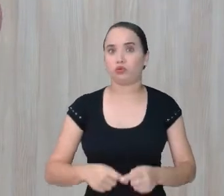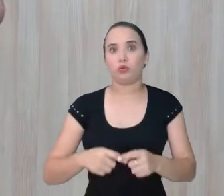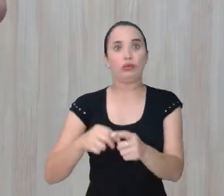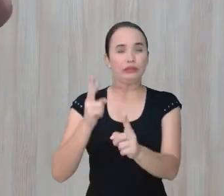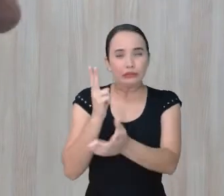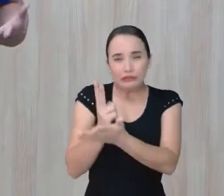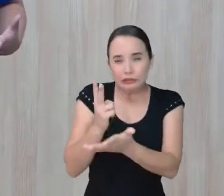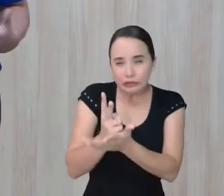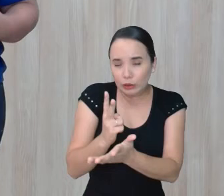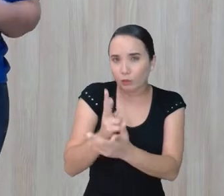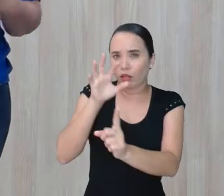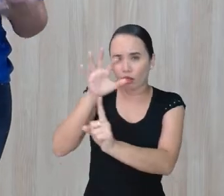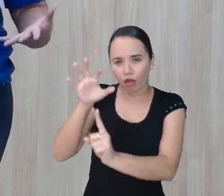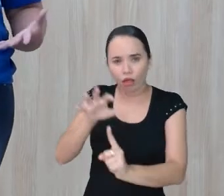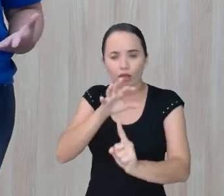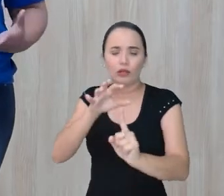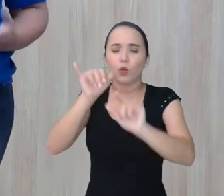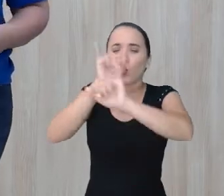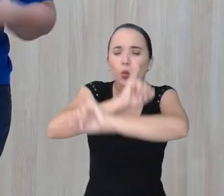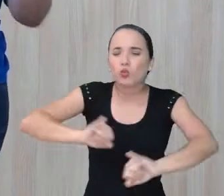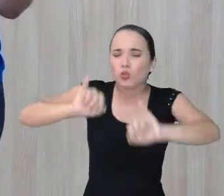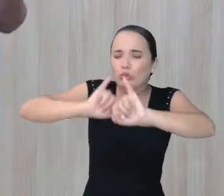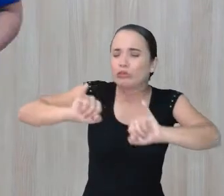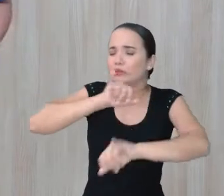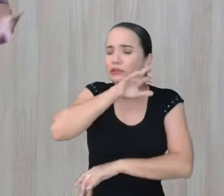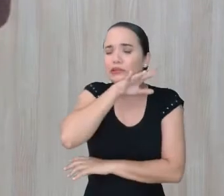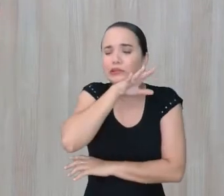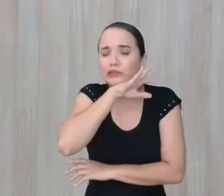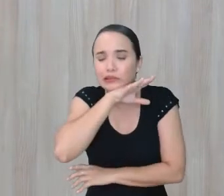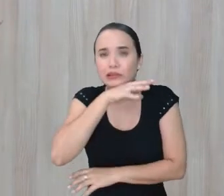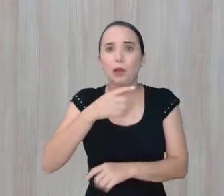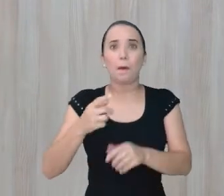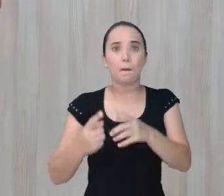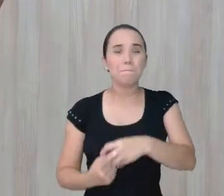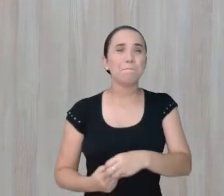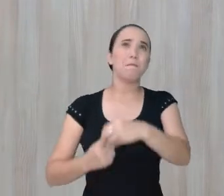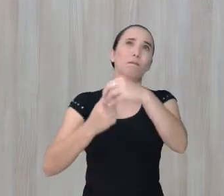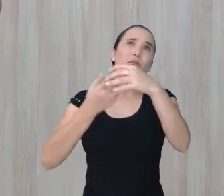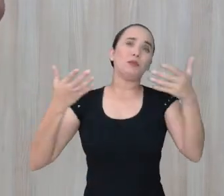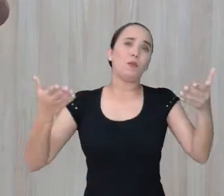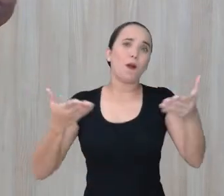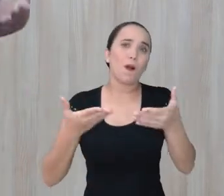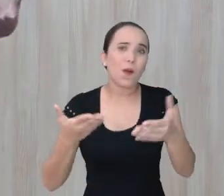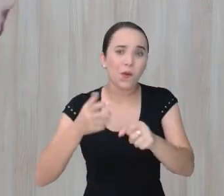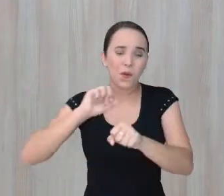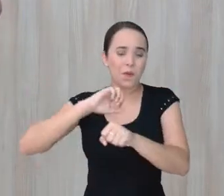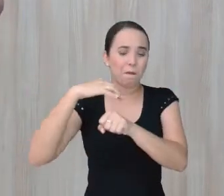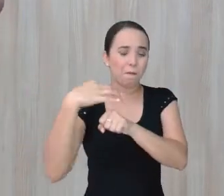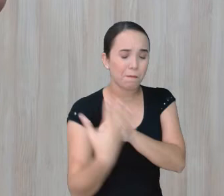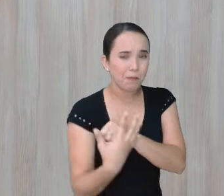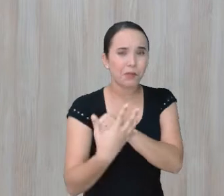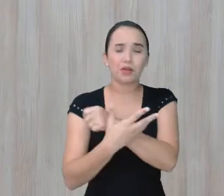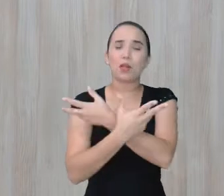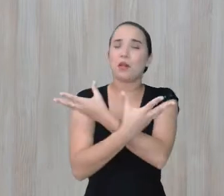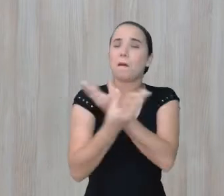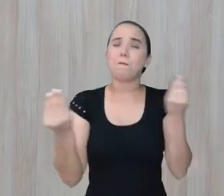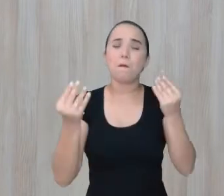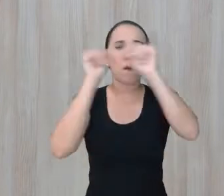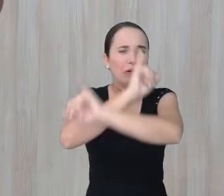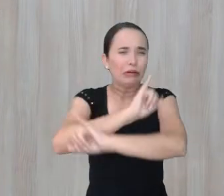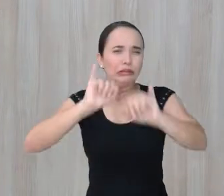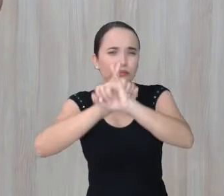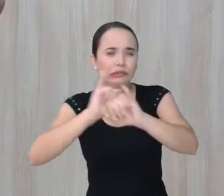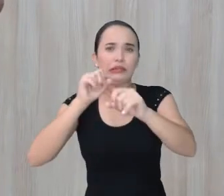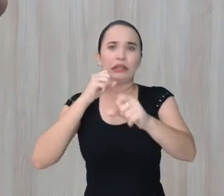exposto a notícias que não são legais. E principalmente nessa pandemia, que muitas notícias, no lugar de trazer para a gente,